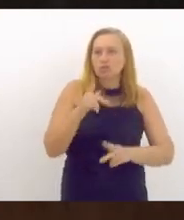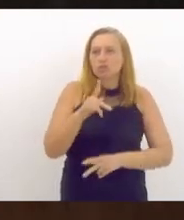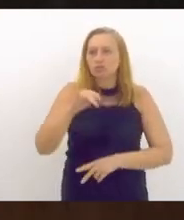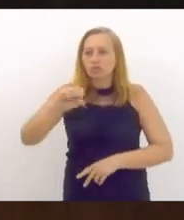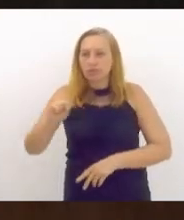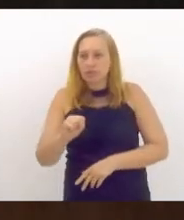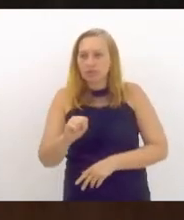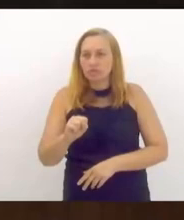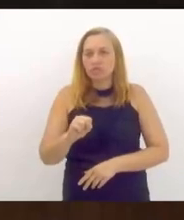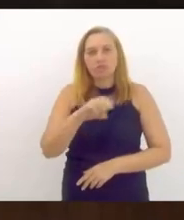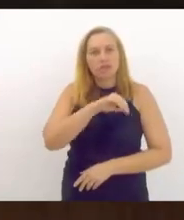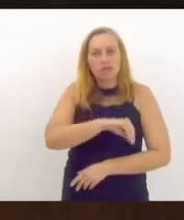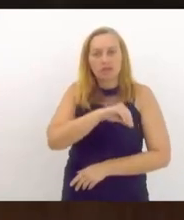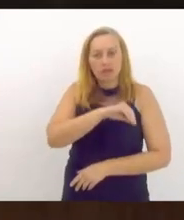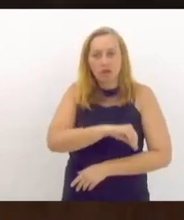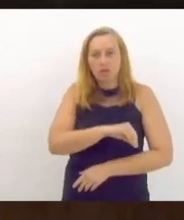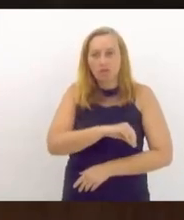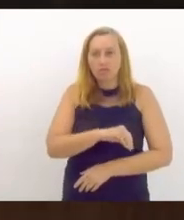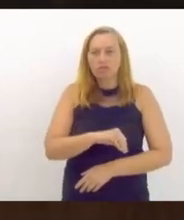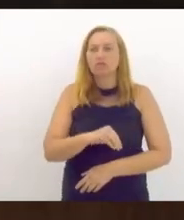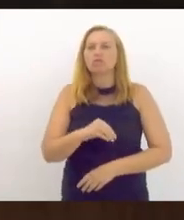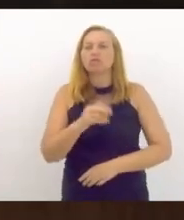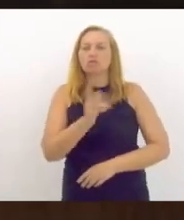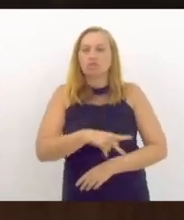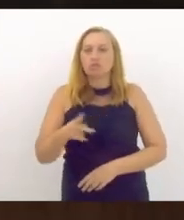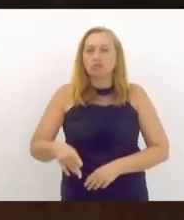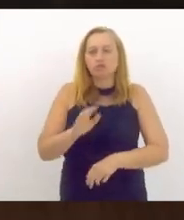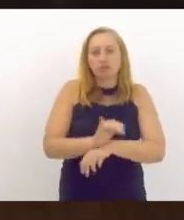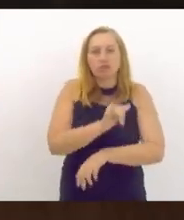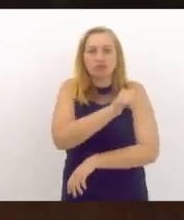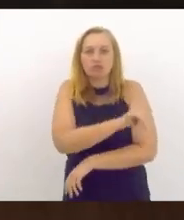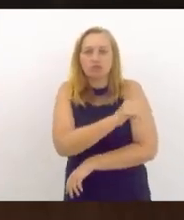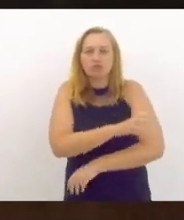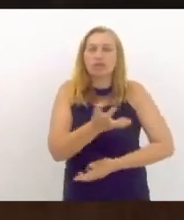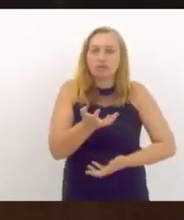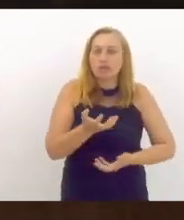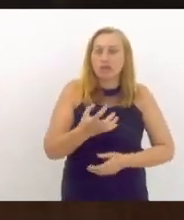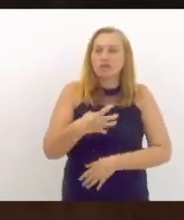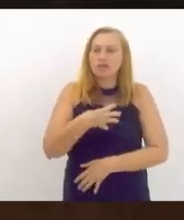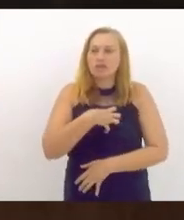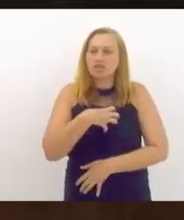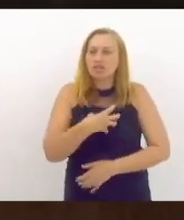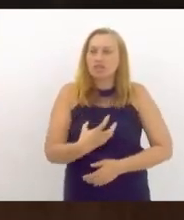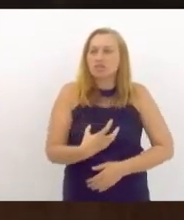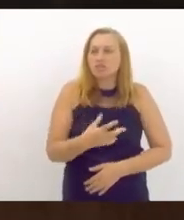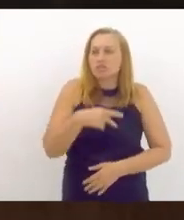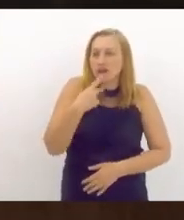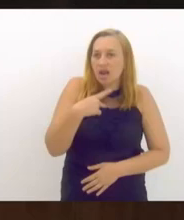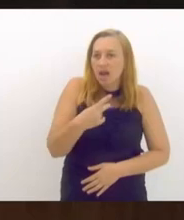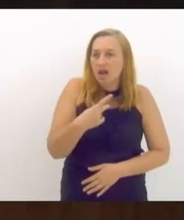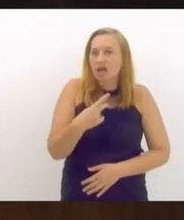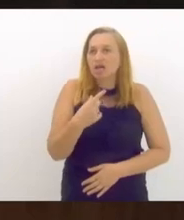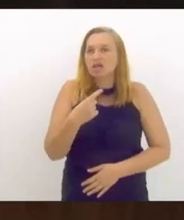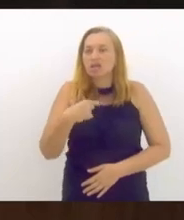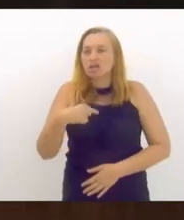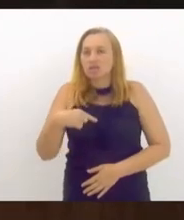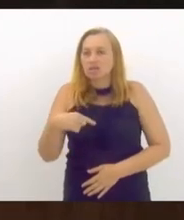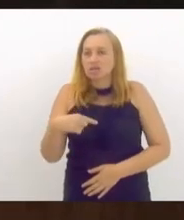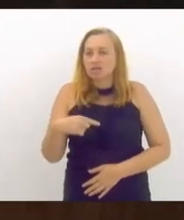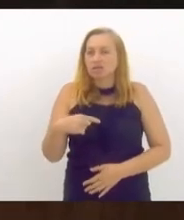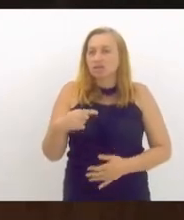do magistério aqui no Estado do Rio de Janeiro. Queria, nesse sentido, dizer que fui